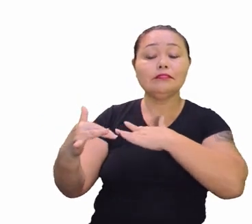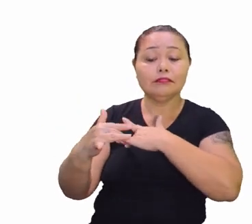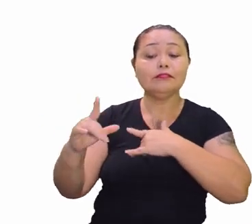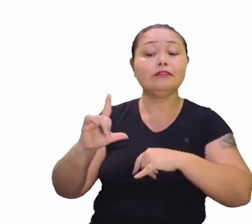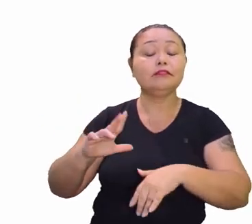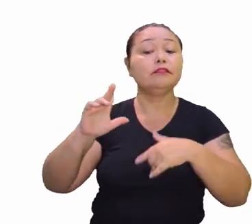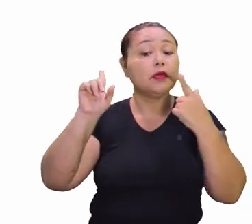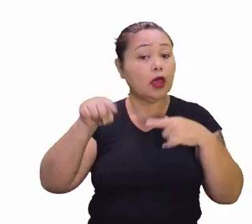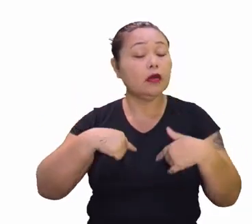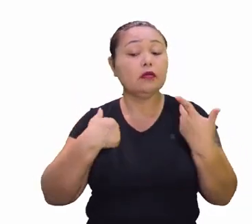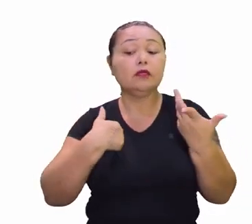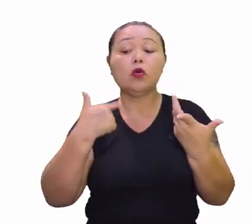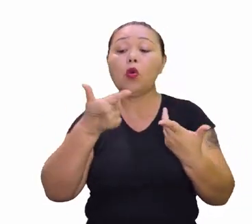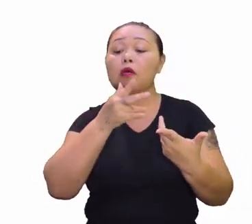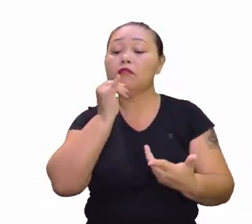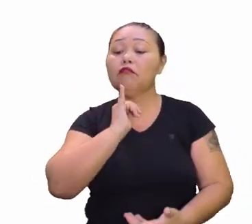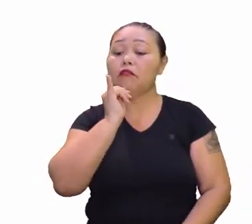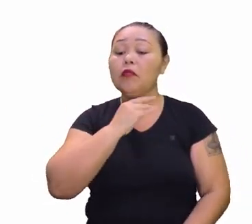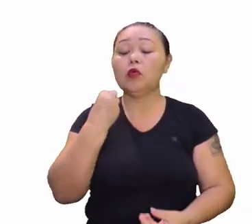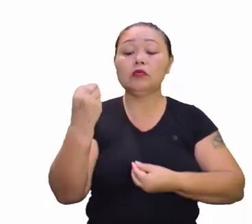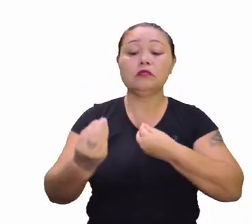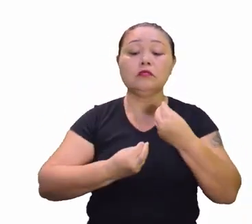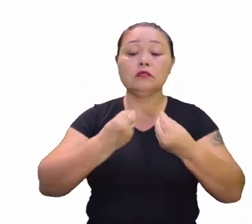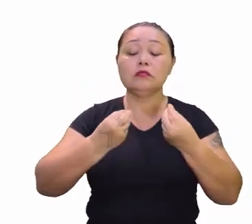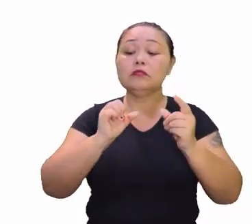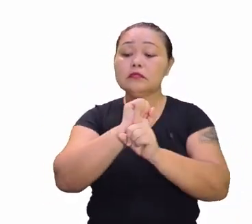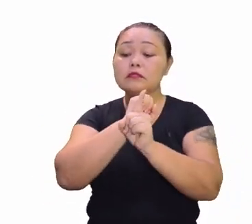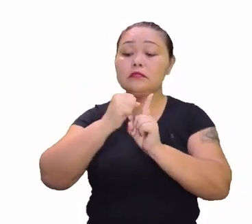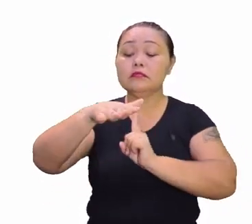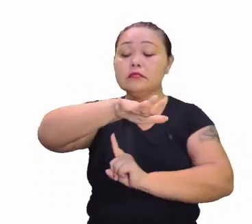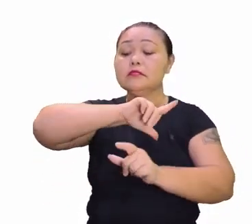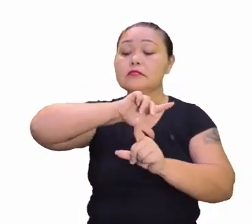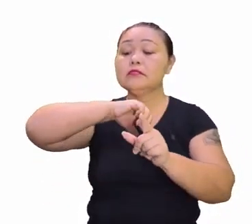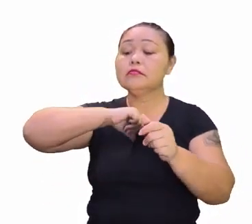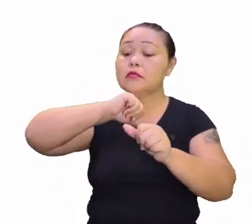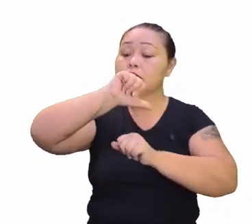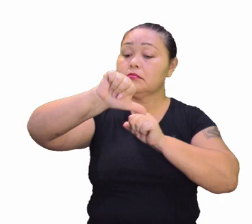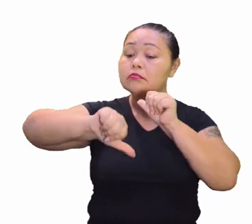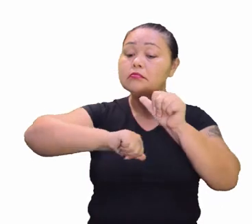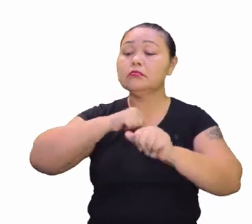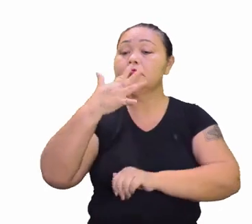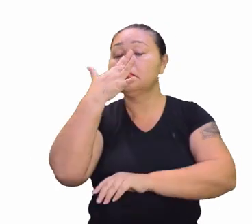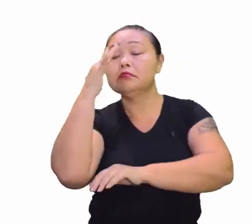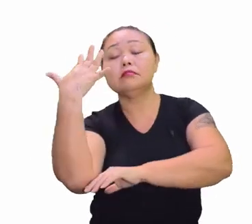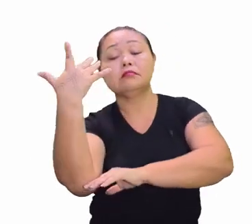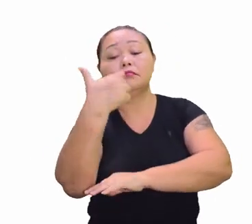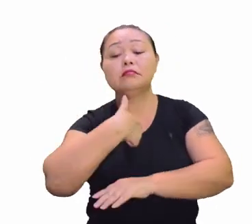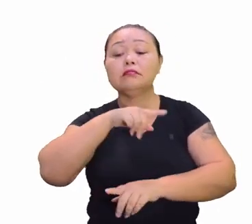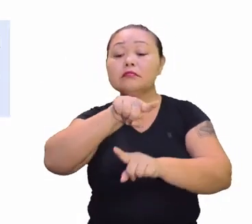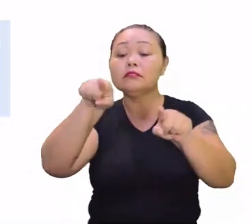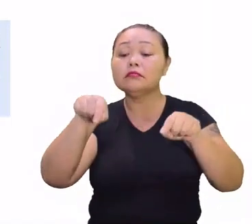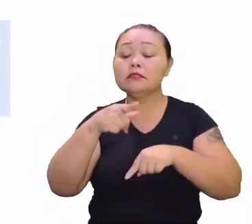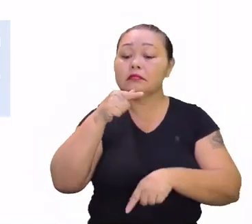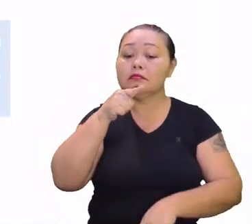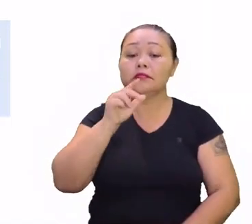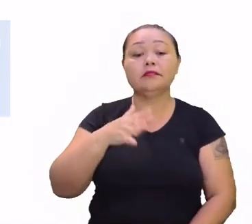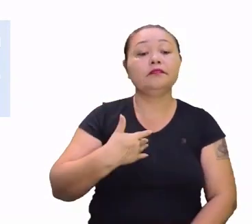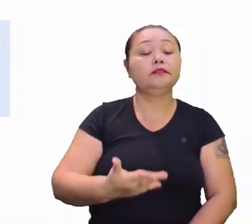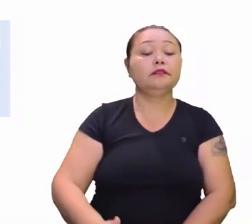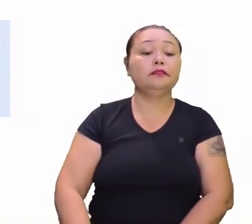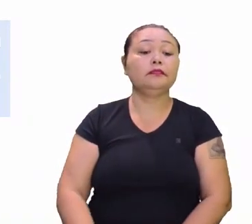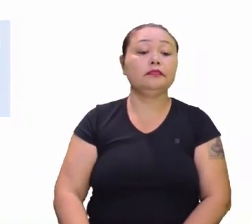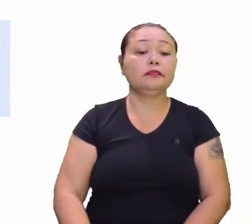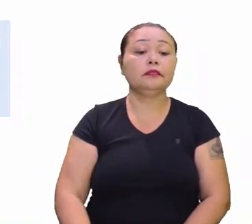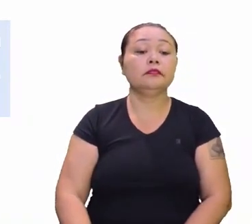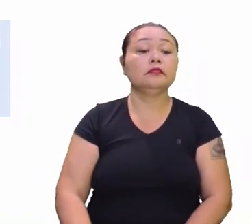Ok? Então, isto é um outro exemplo de como essa sociedade transforma a paisagem de uma bacia hidrográfica. Muito bem. Vamos